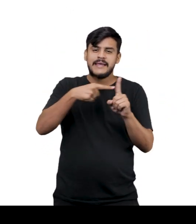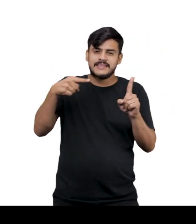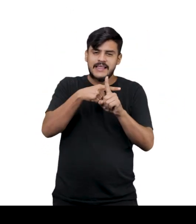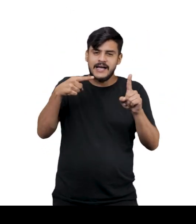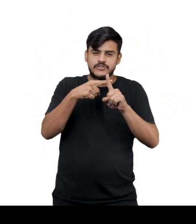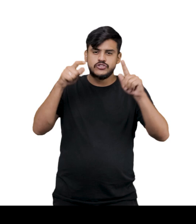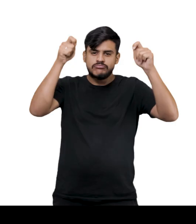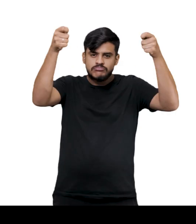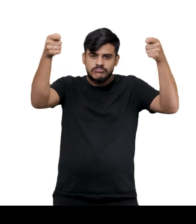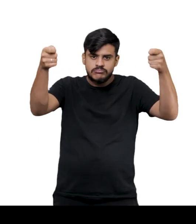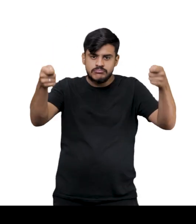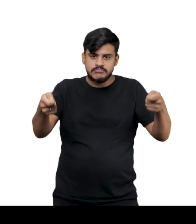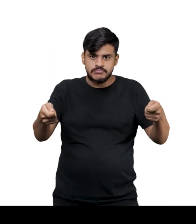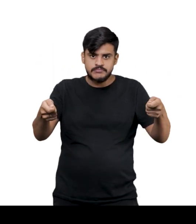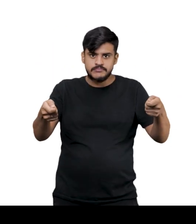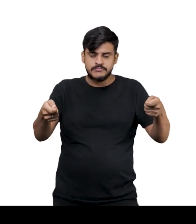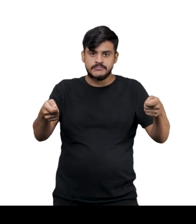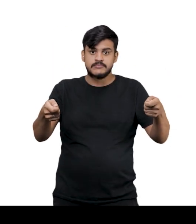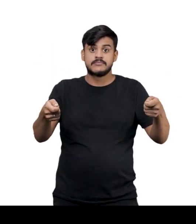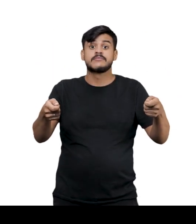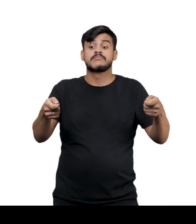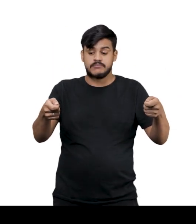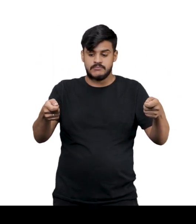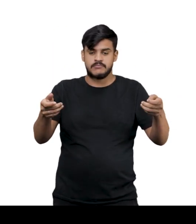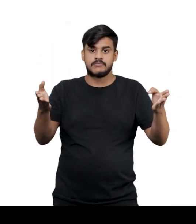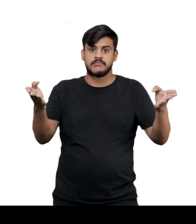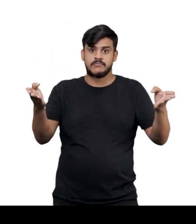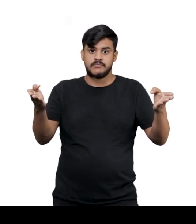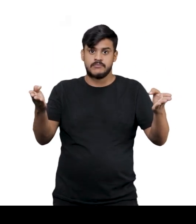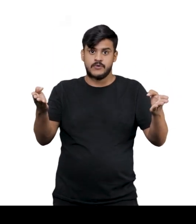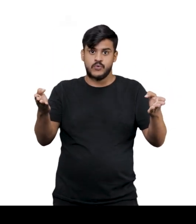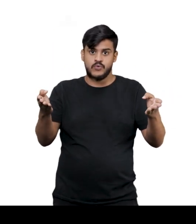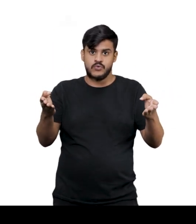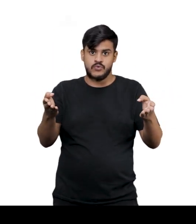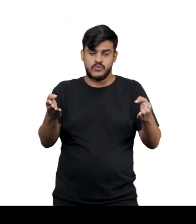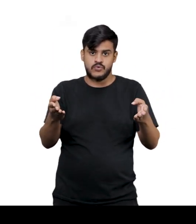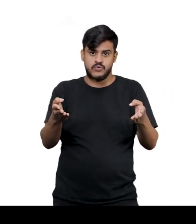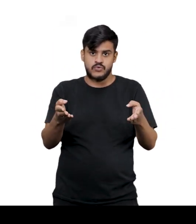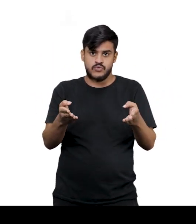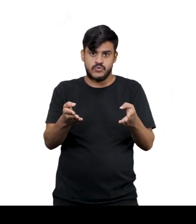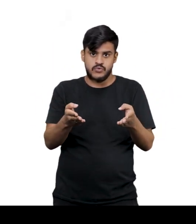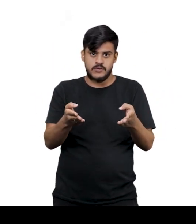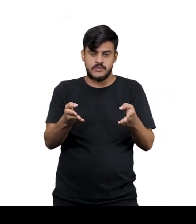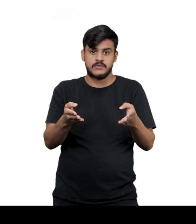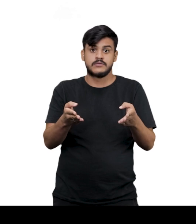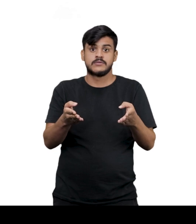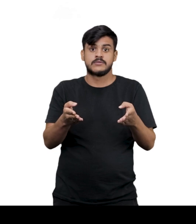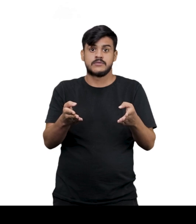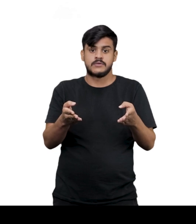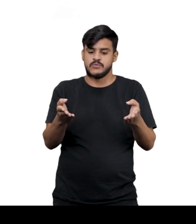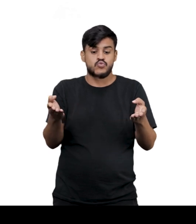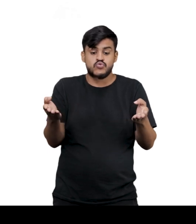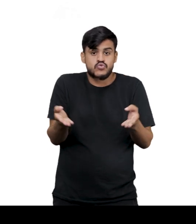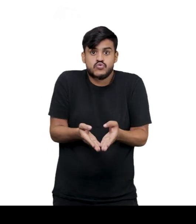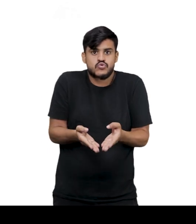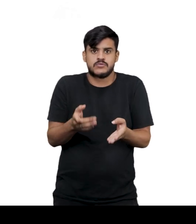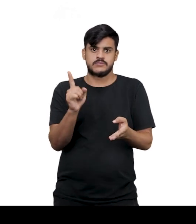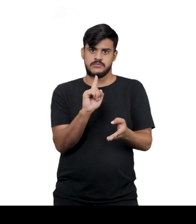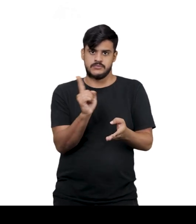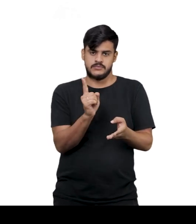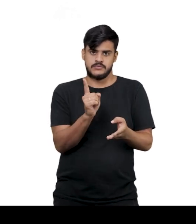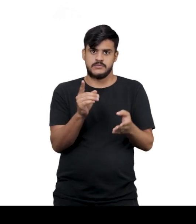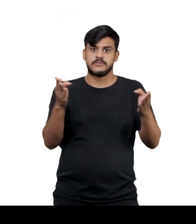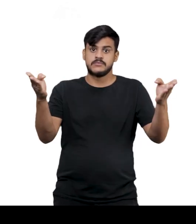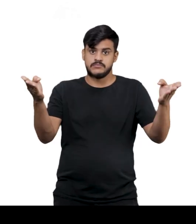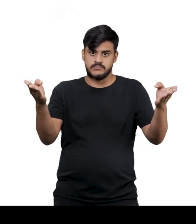as laterais até aproximadamente a metade do chassi. A partir dali, forma uma linha reta inclinada de cada